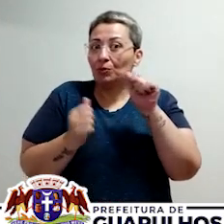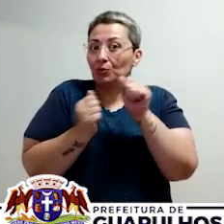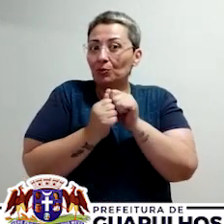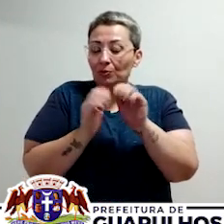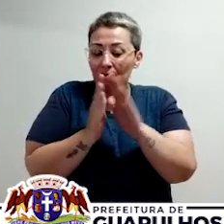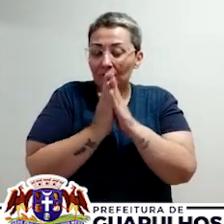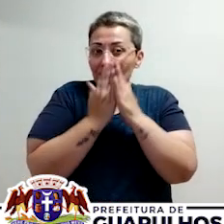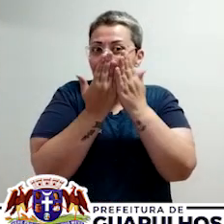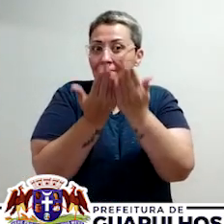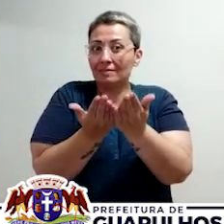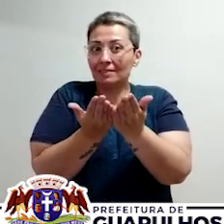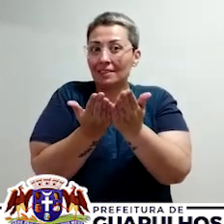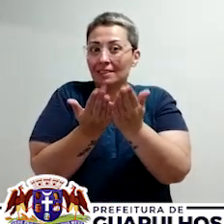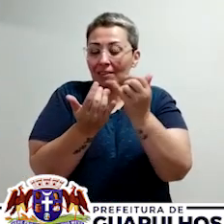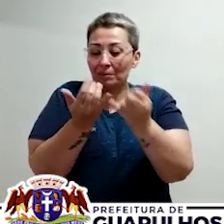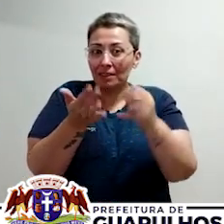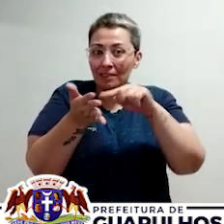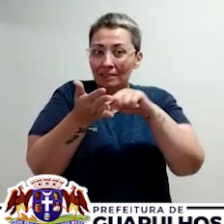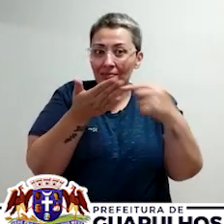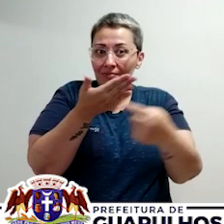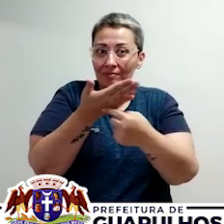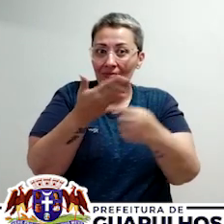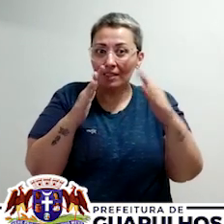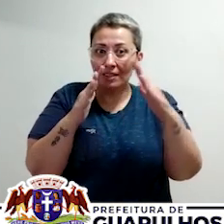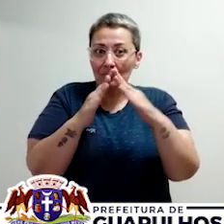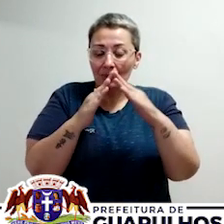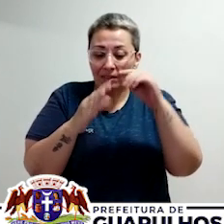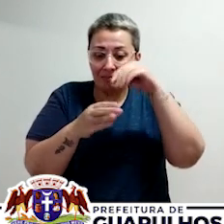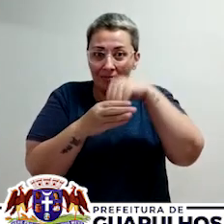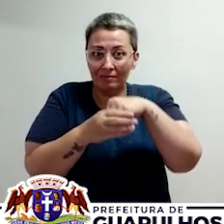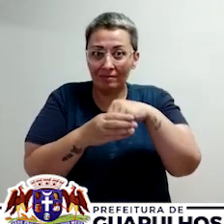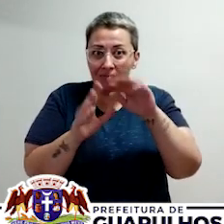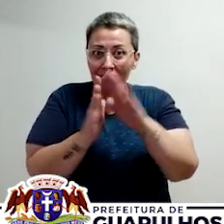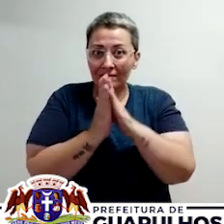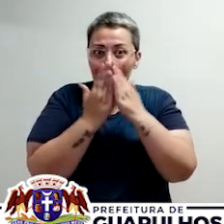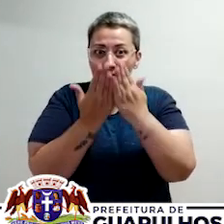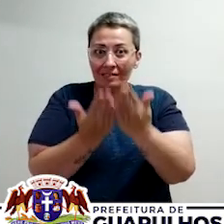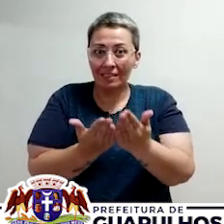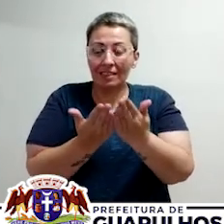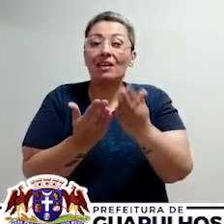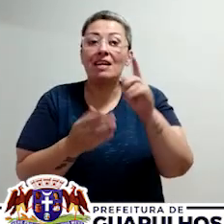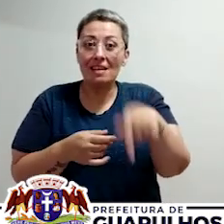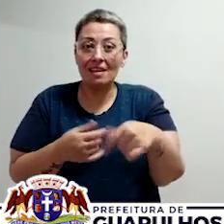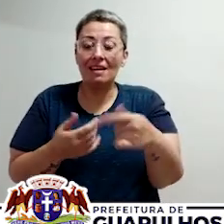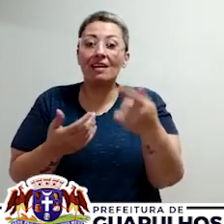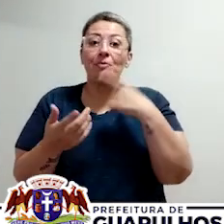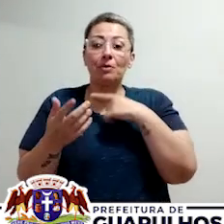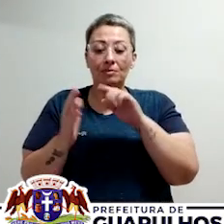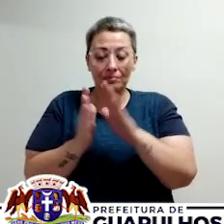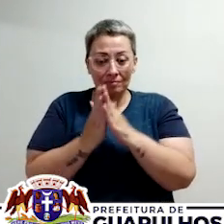livros. É isso mesmo. Vocês sabiam que os livros são casas? São casas onde a gente